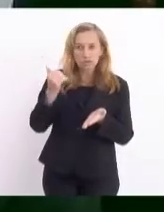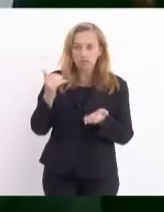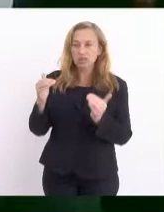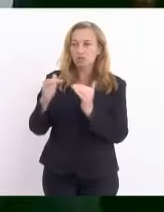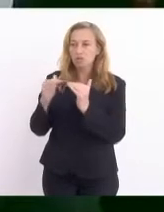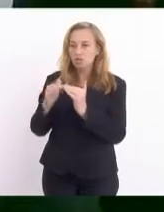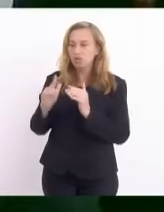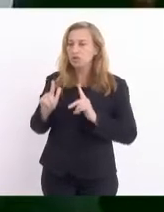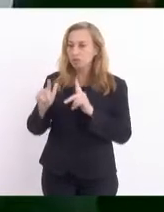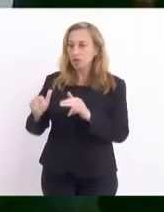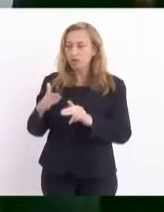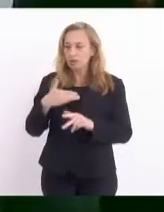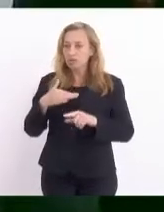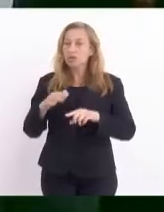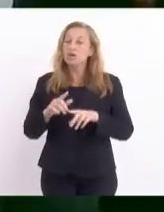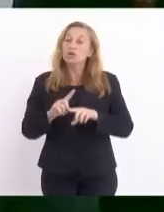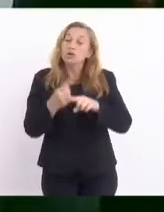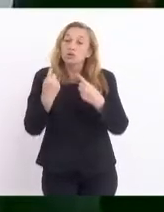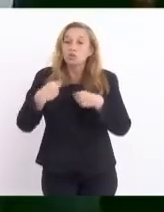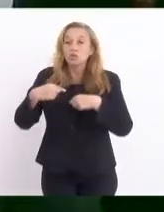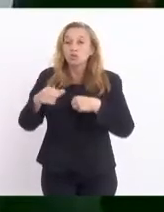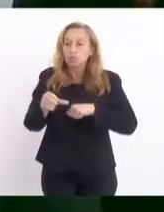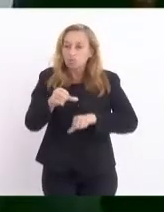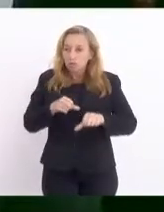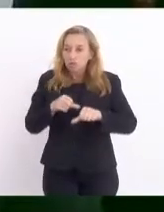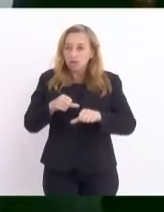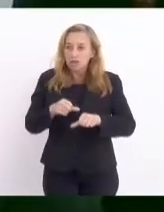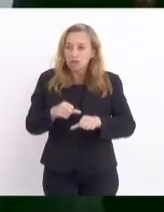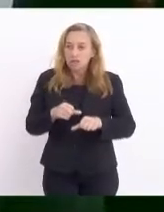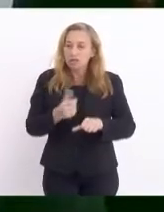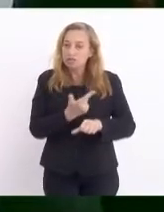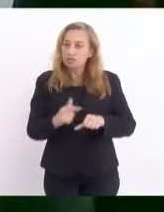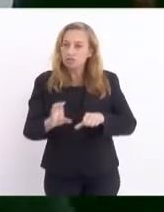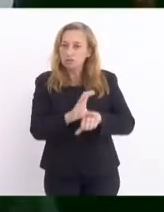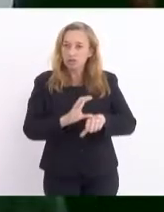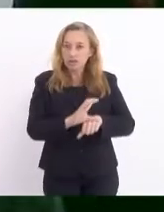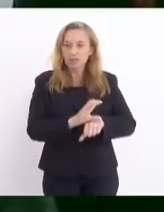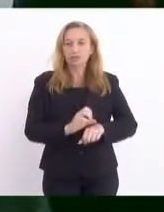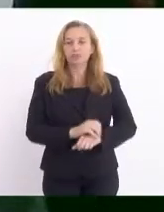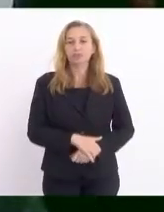de se manifestar. Do contrário, o parecer pela inconstitucionalidade.